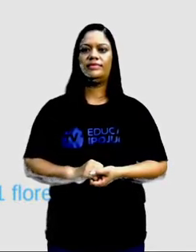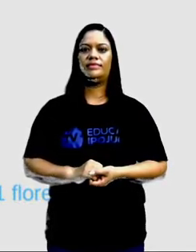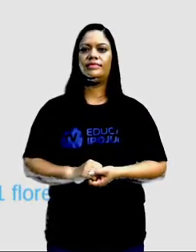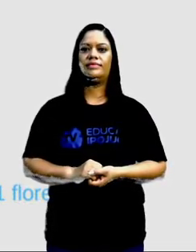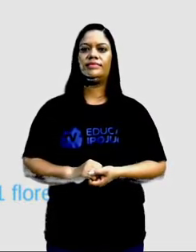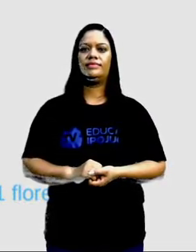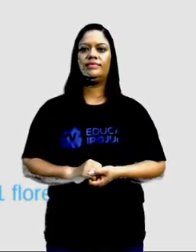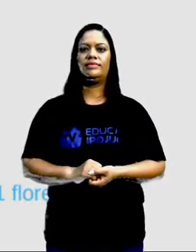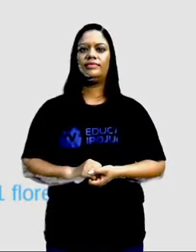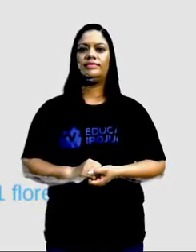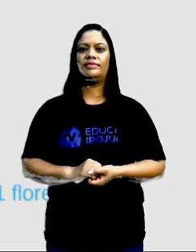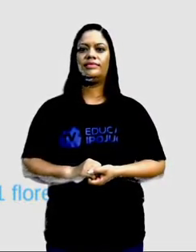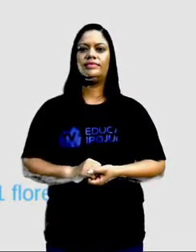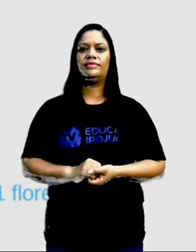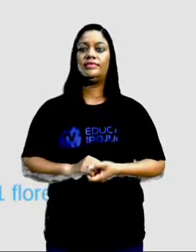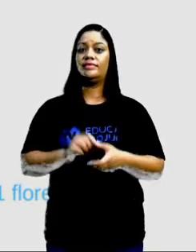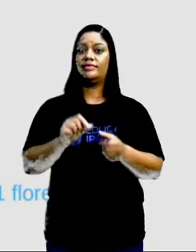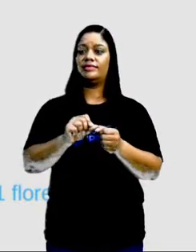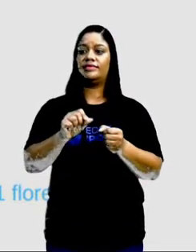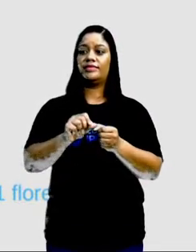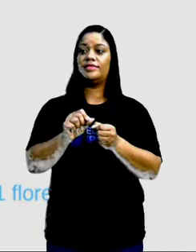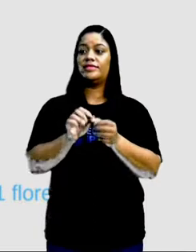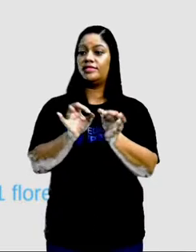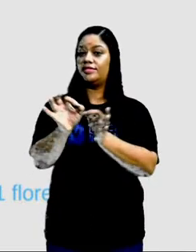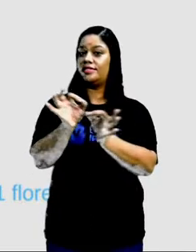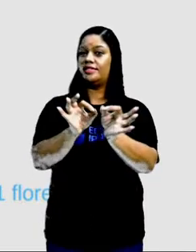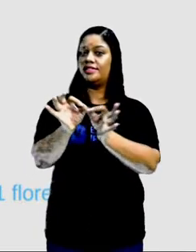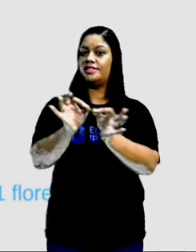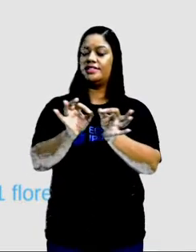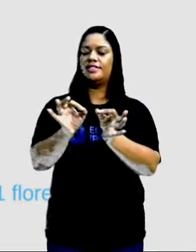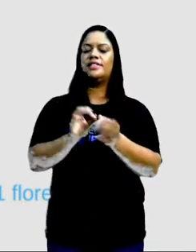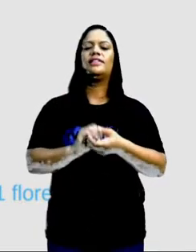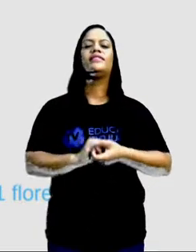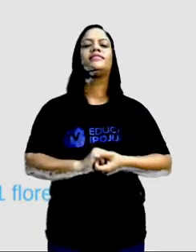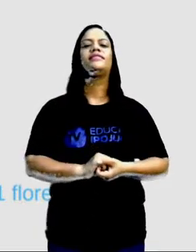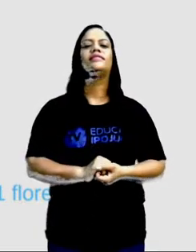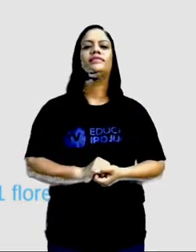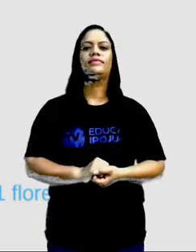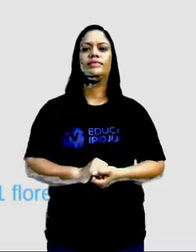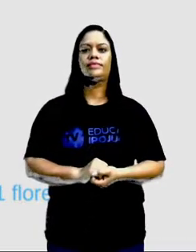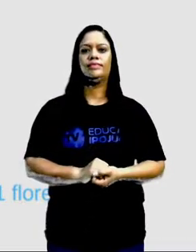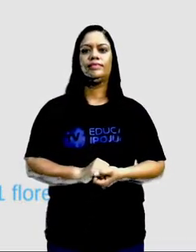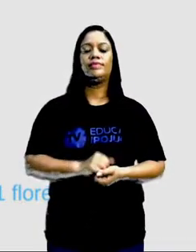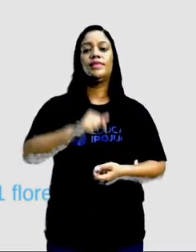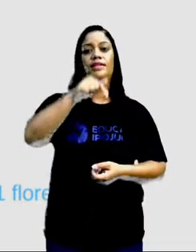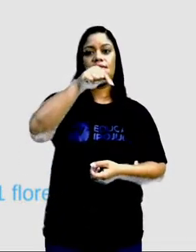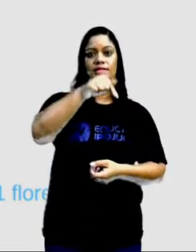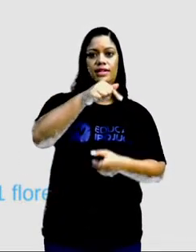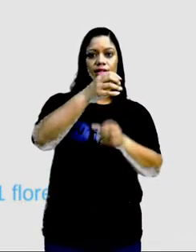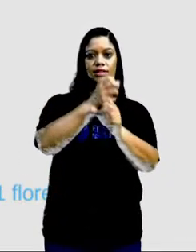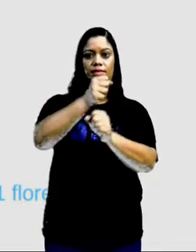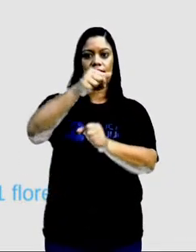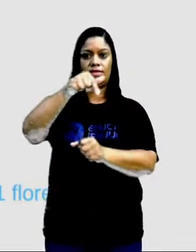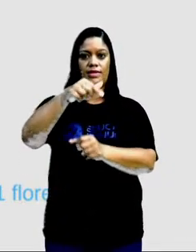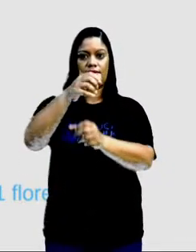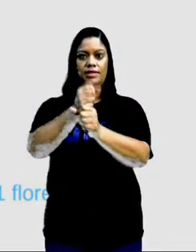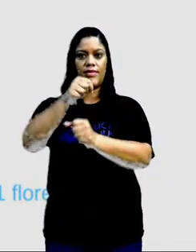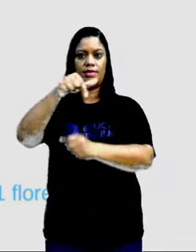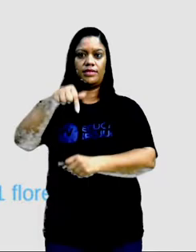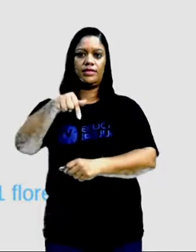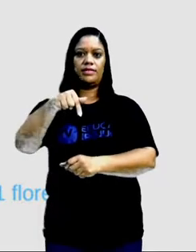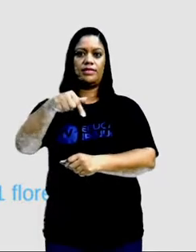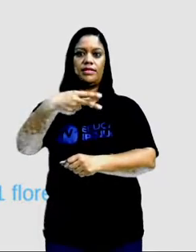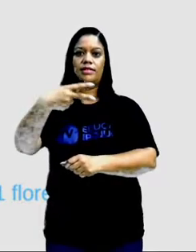Olha, primeiro vamos fazer a multiplicação, né? Os cálculos, né? Isso que a gente já fizemos a leitura. Então, 7 mais 7 mais